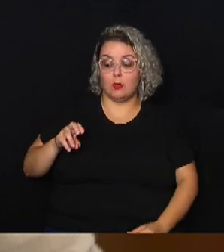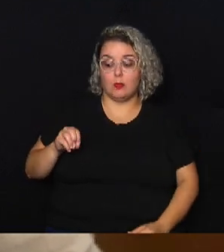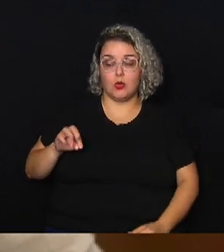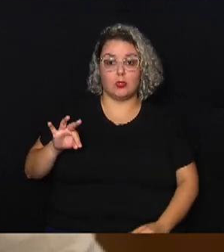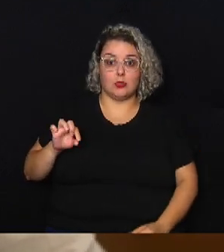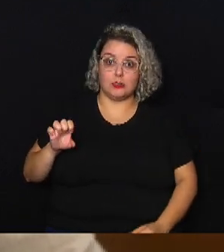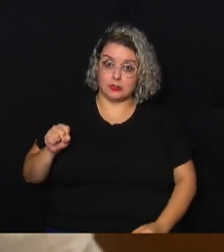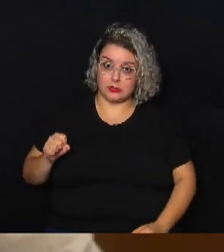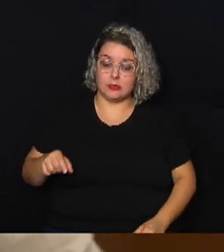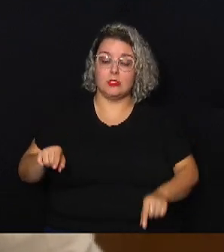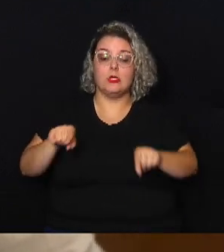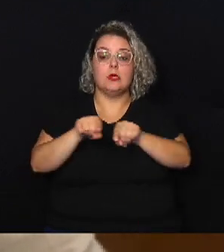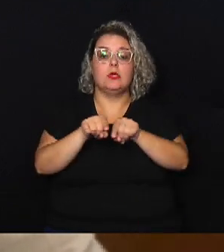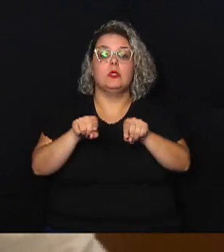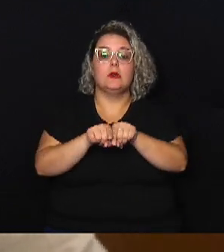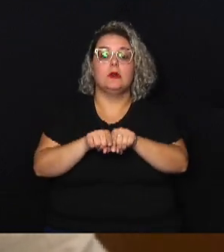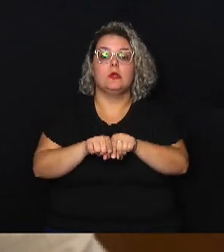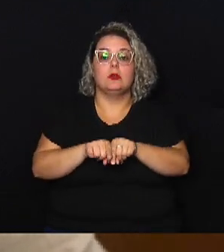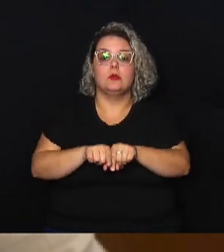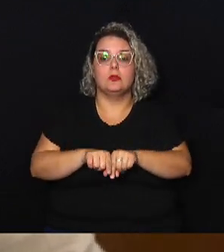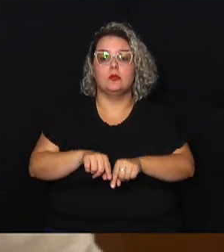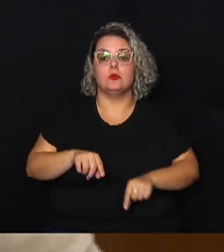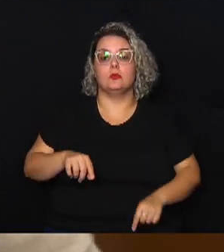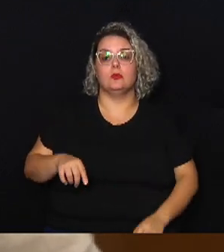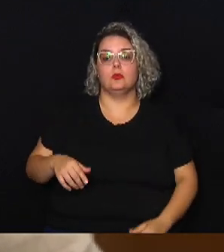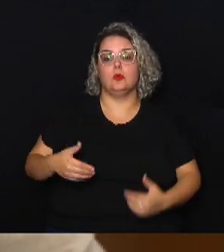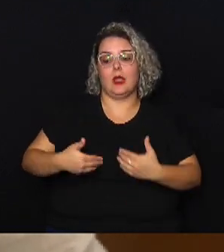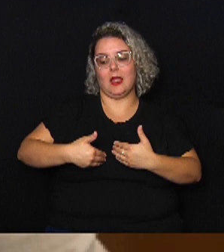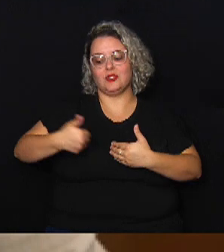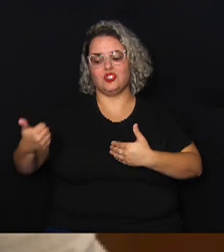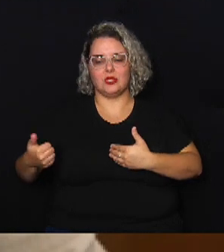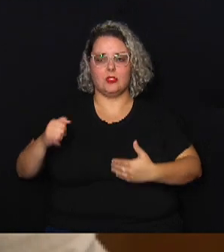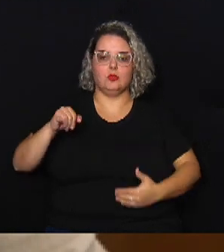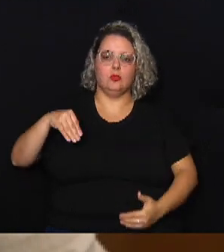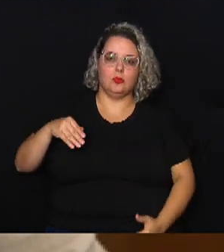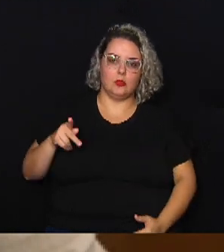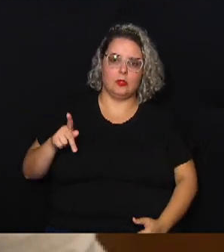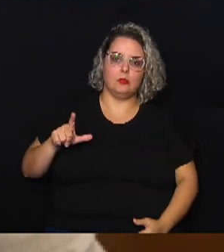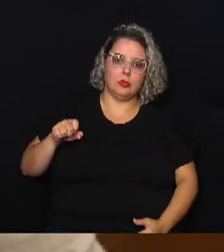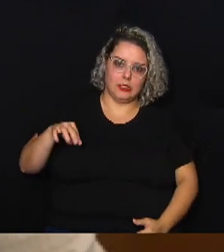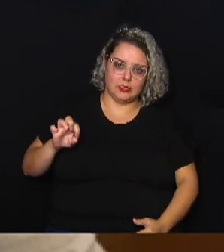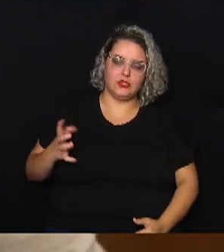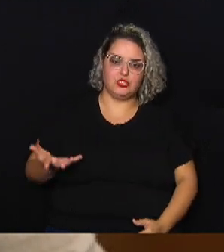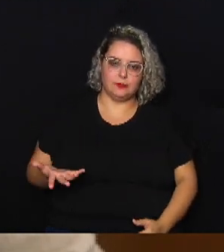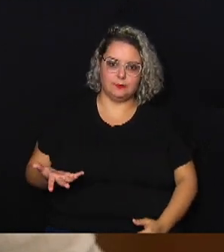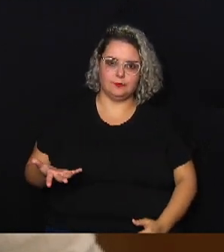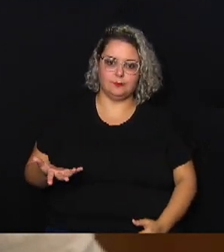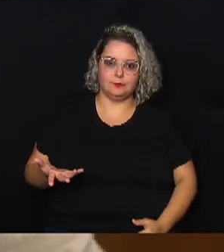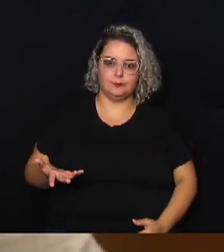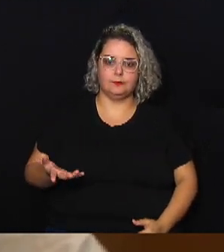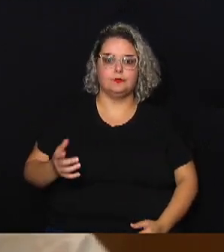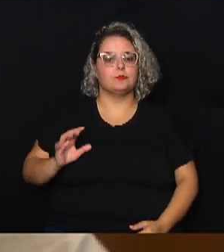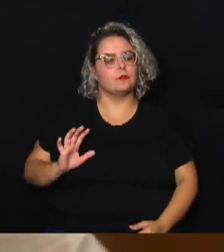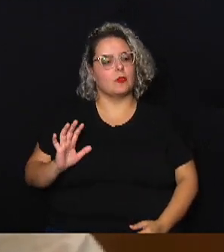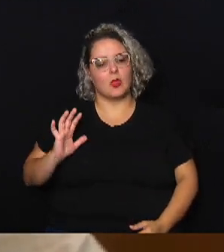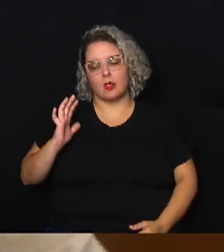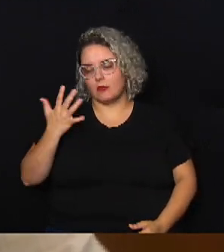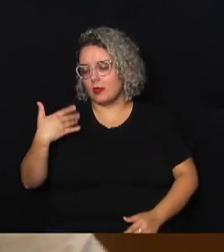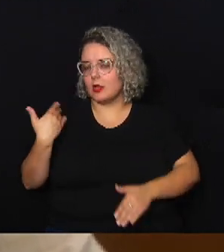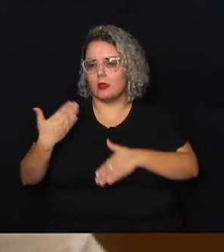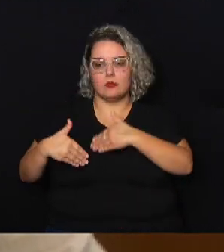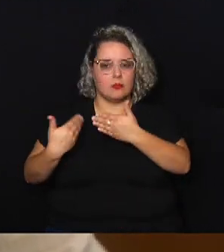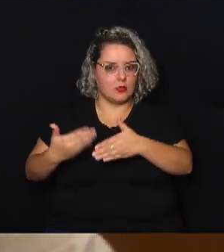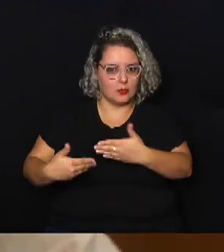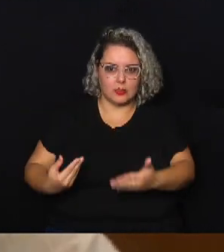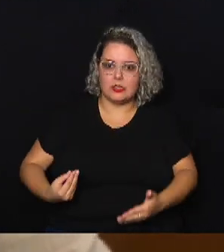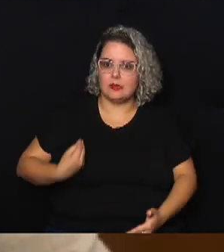também do explante, que é a retirada do implante. Então, isso vai acontecer ao longo do tempo. Então, a